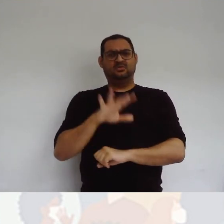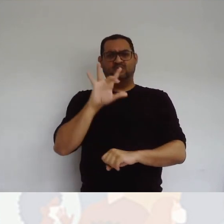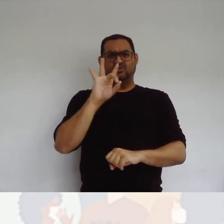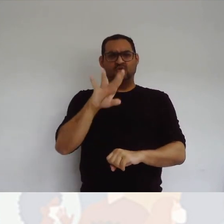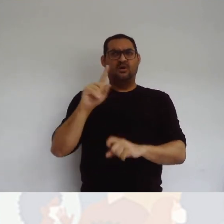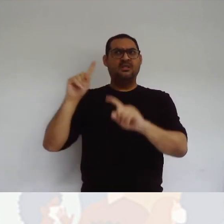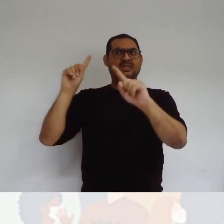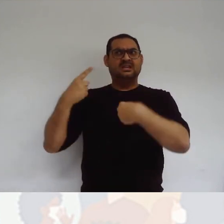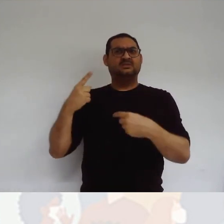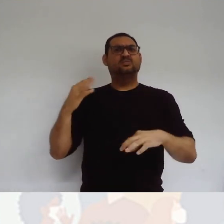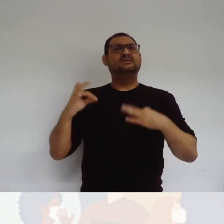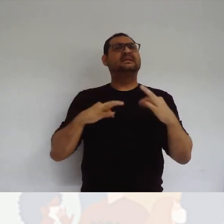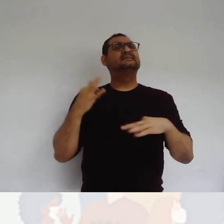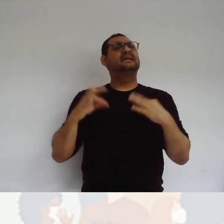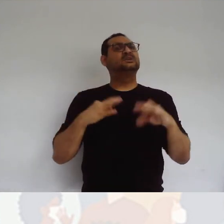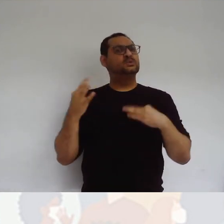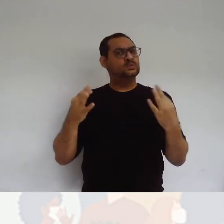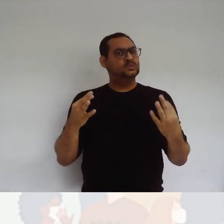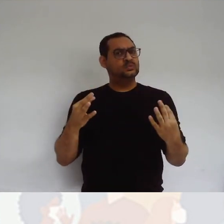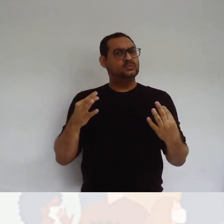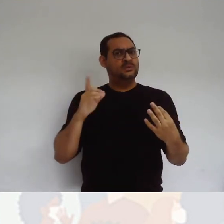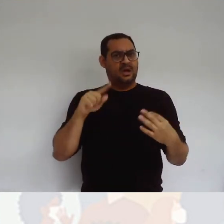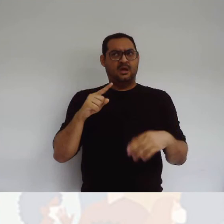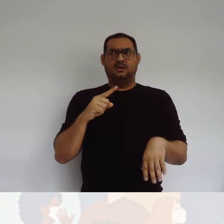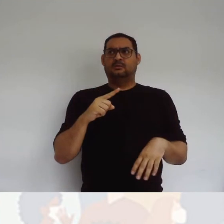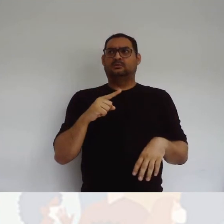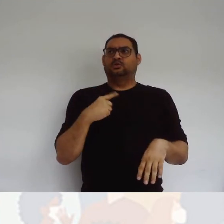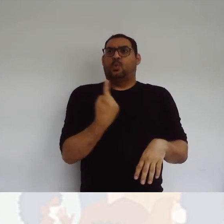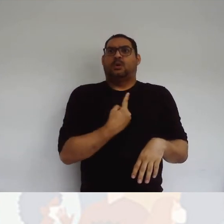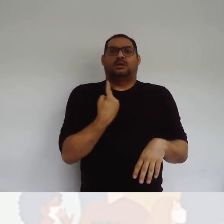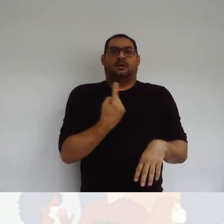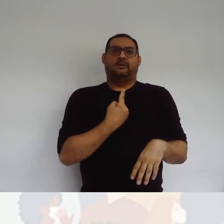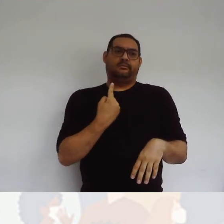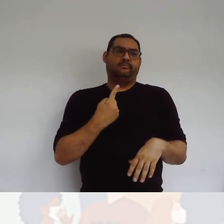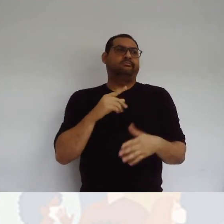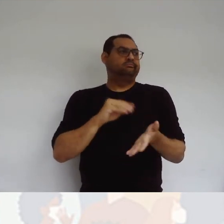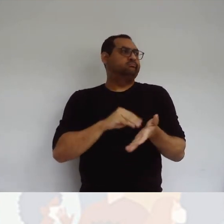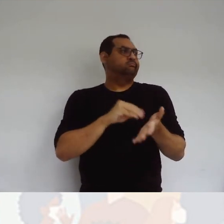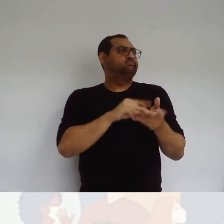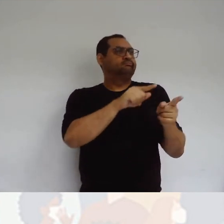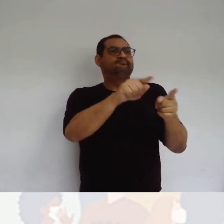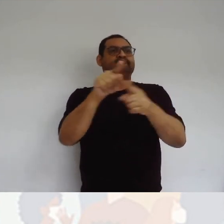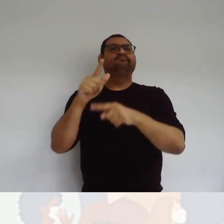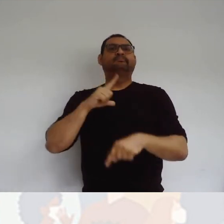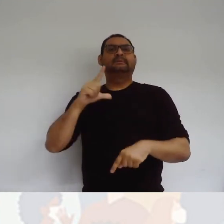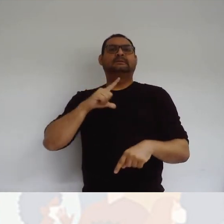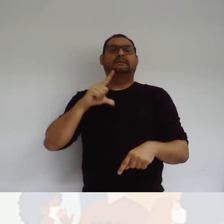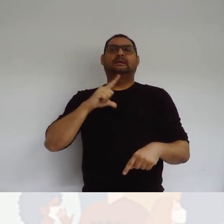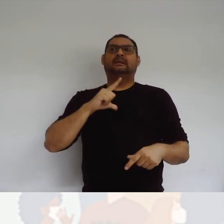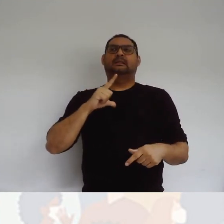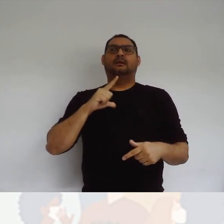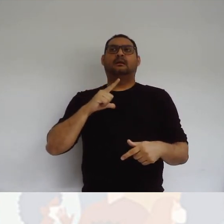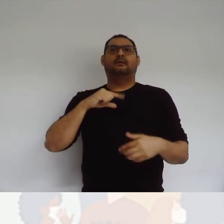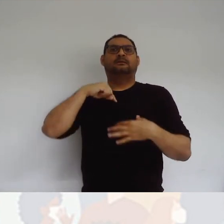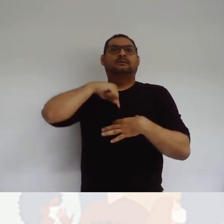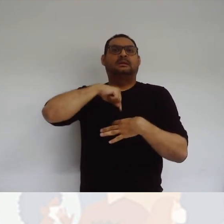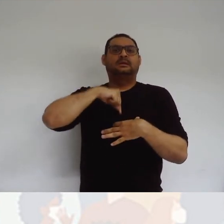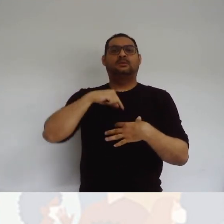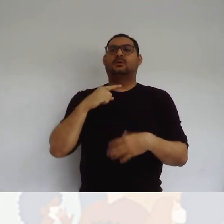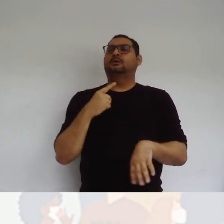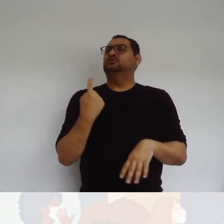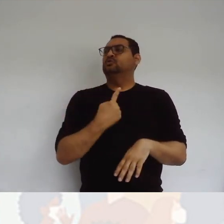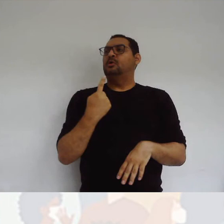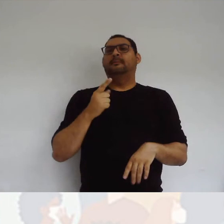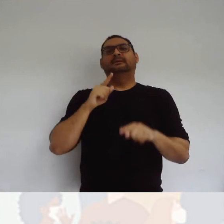do desejo dessa solidão, que, com certeza, nos faz também a gente fazer essa confraternização